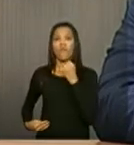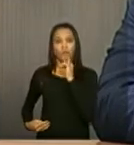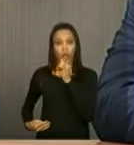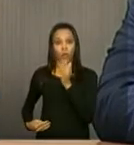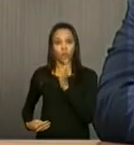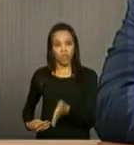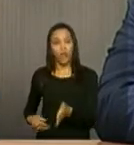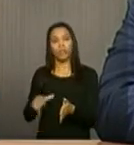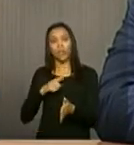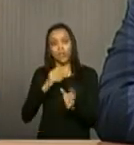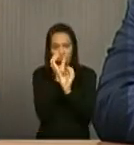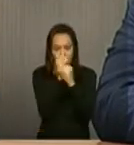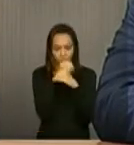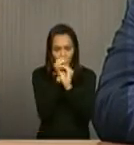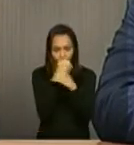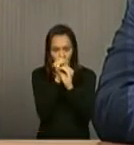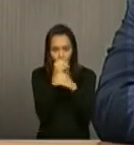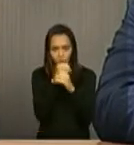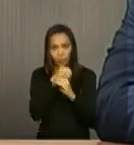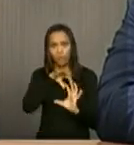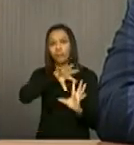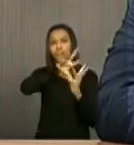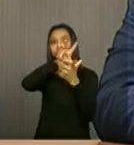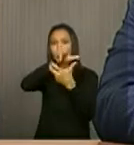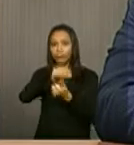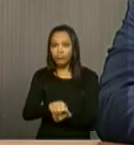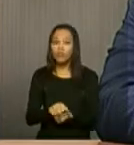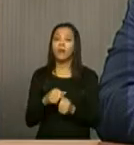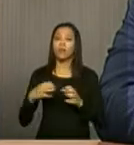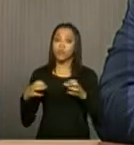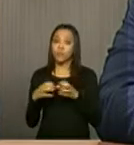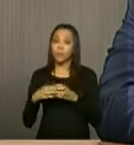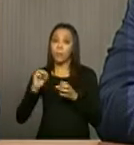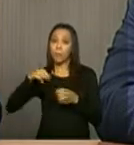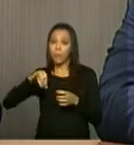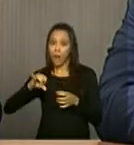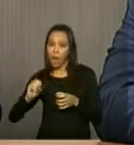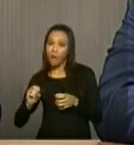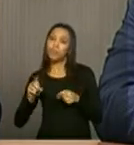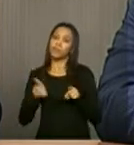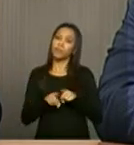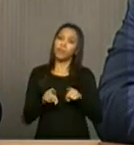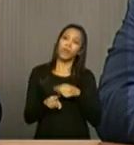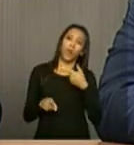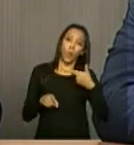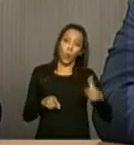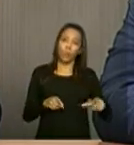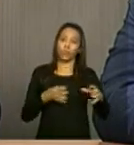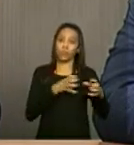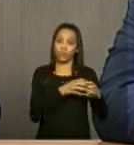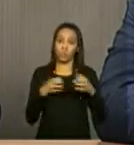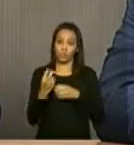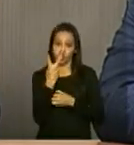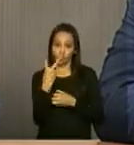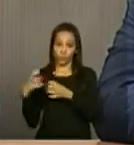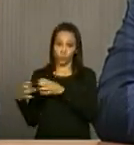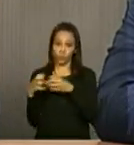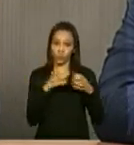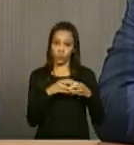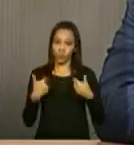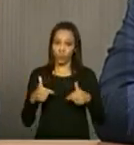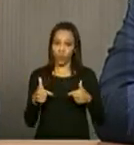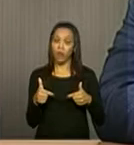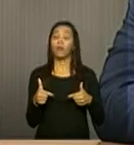laboratórios internacionais do mário e sua equipe do torno e sua equipe que durante um bom tempo